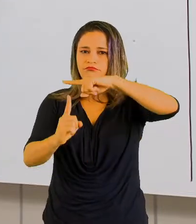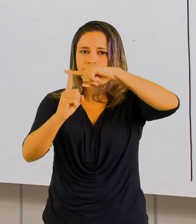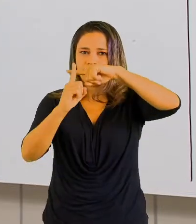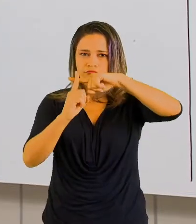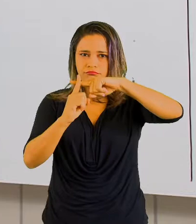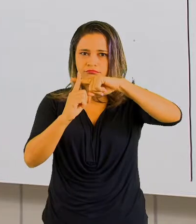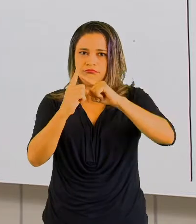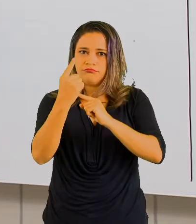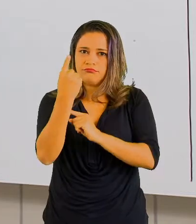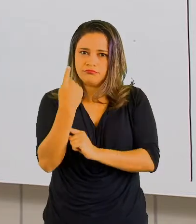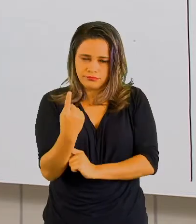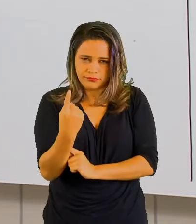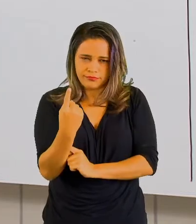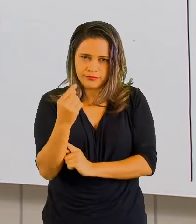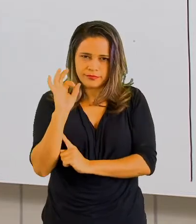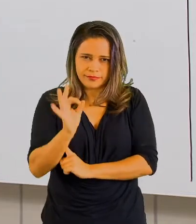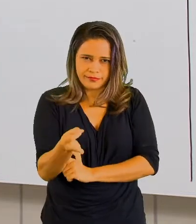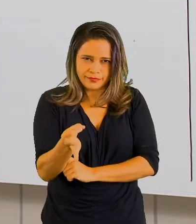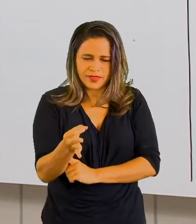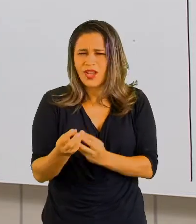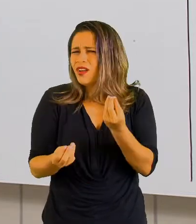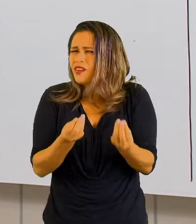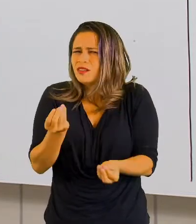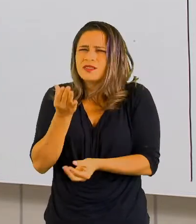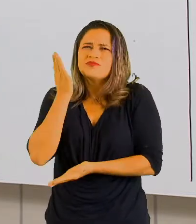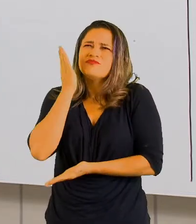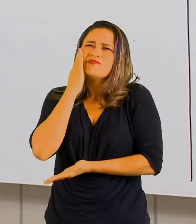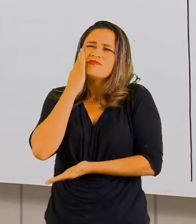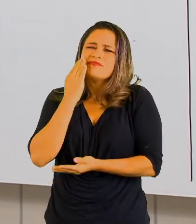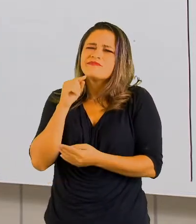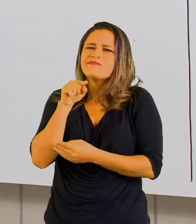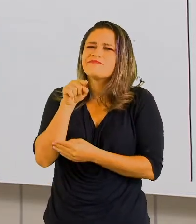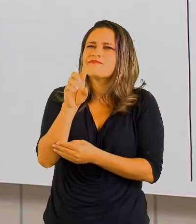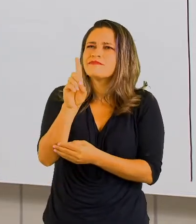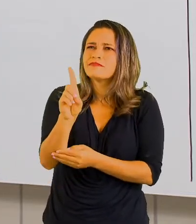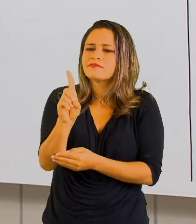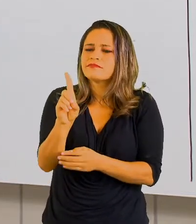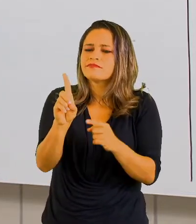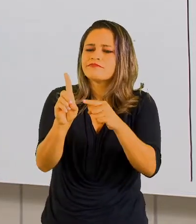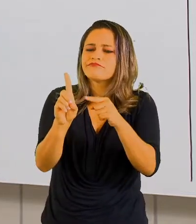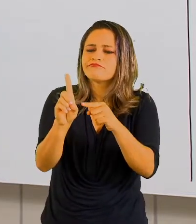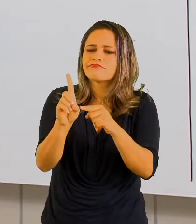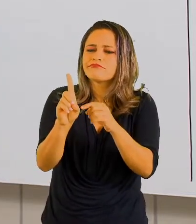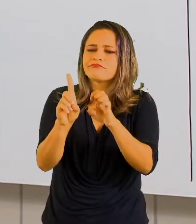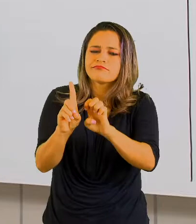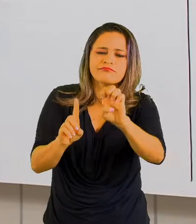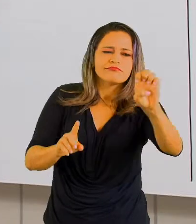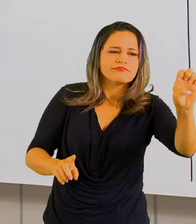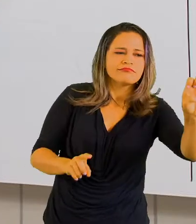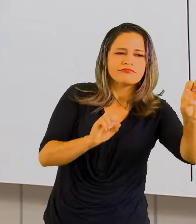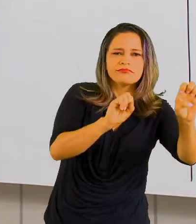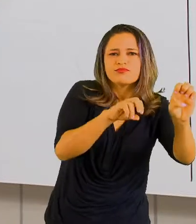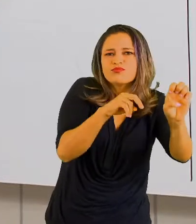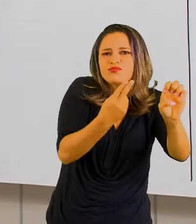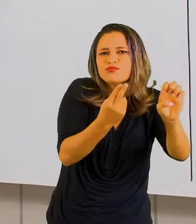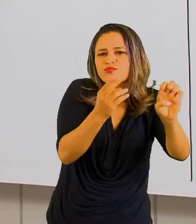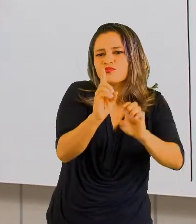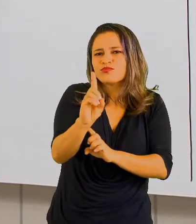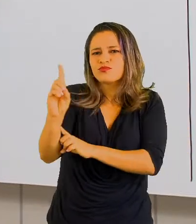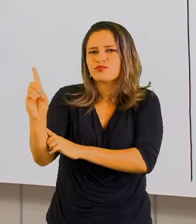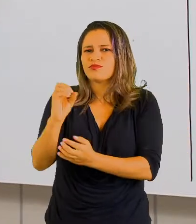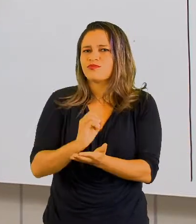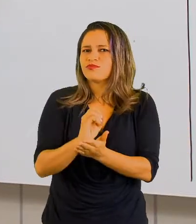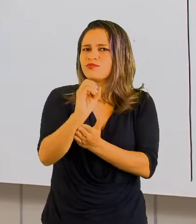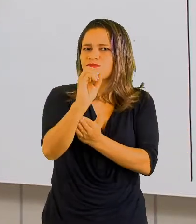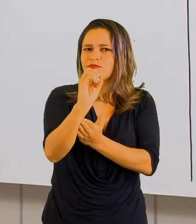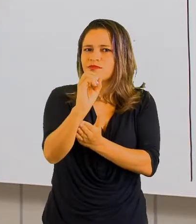certo? Como é que eu sei se o ponto D vai estar à esquerda ou à direita do zero? É pelo sinal. Esse